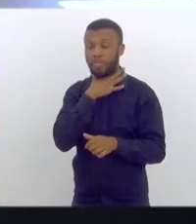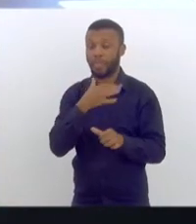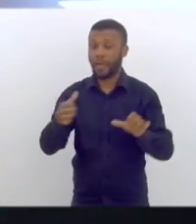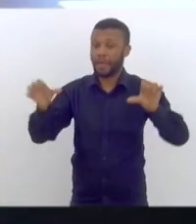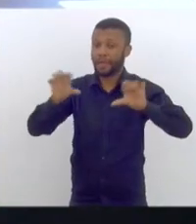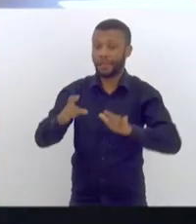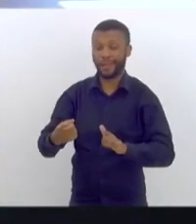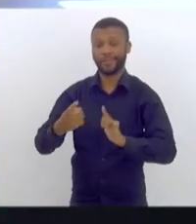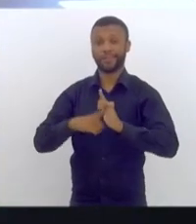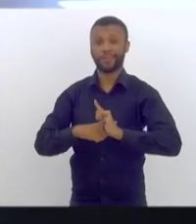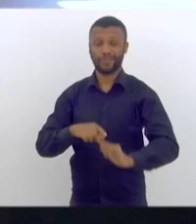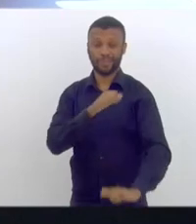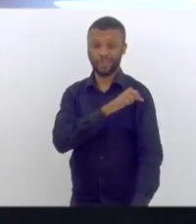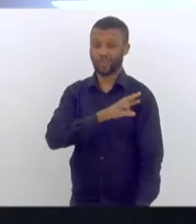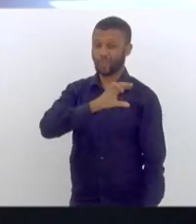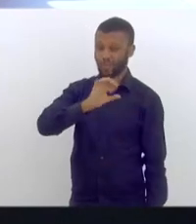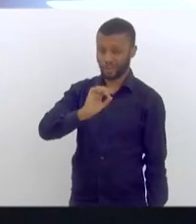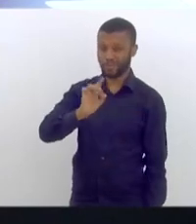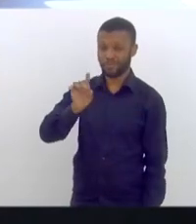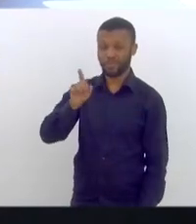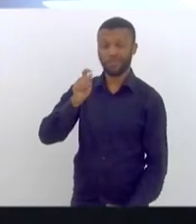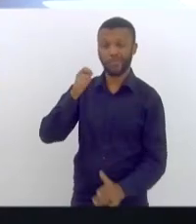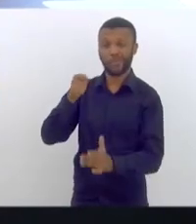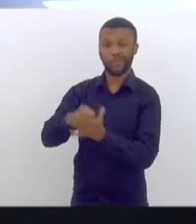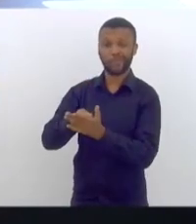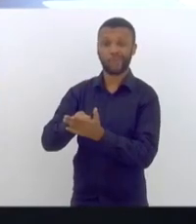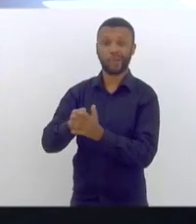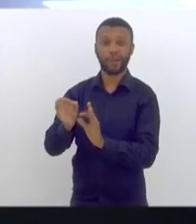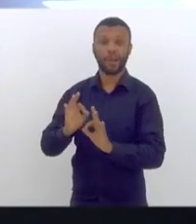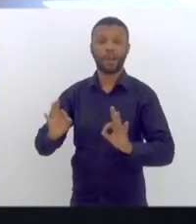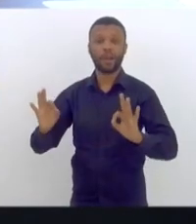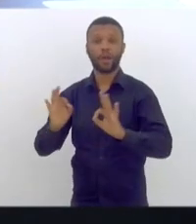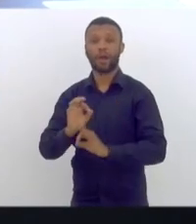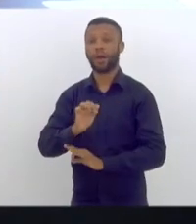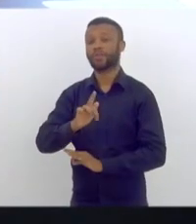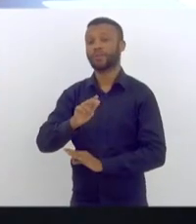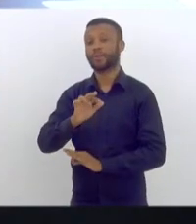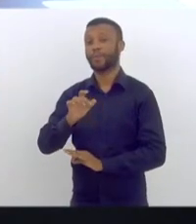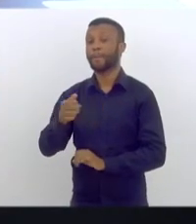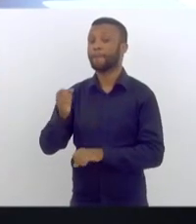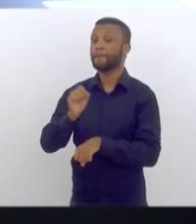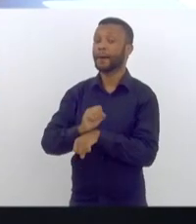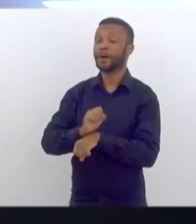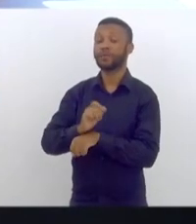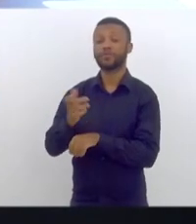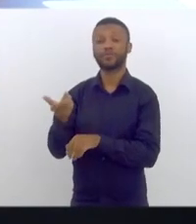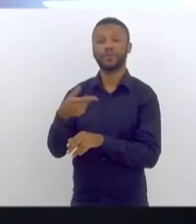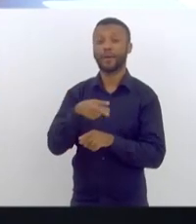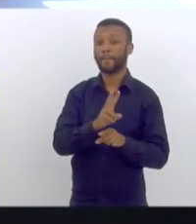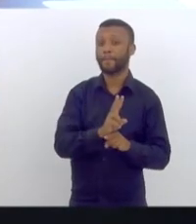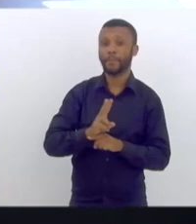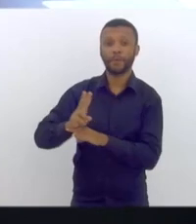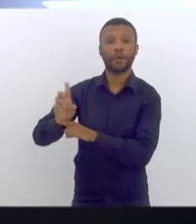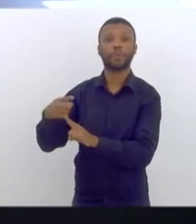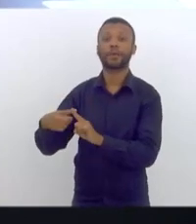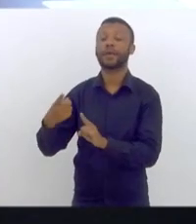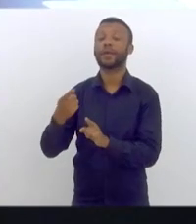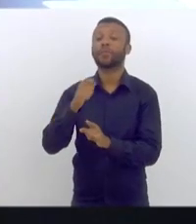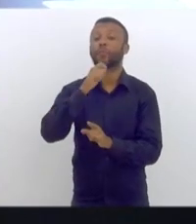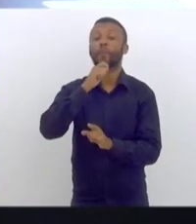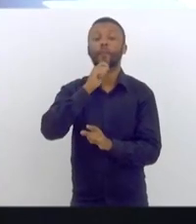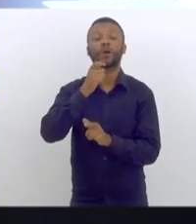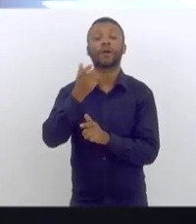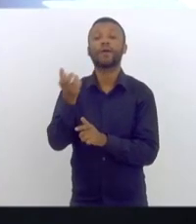parou de fazer empréstimos porque não tinha mais fundo então sem intenção